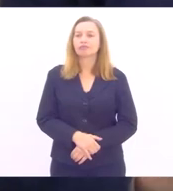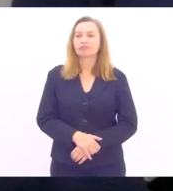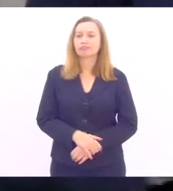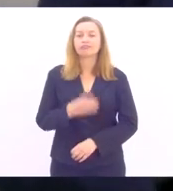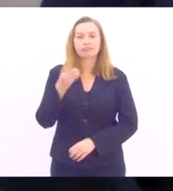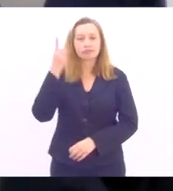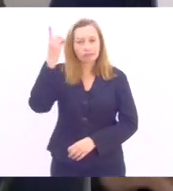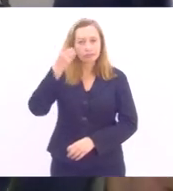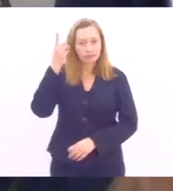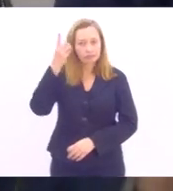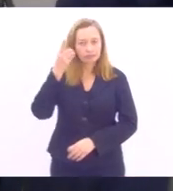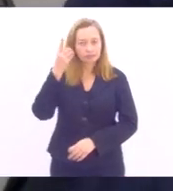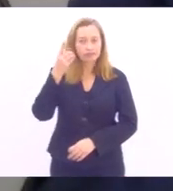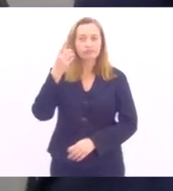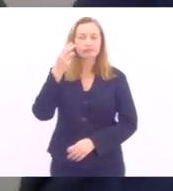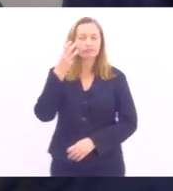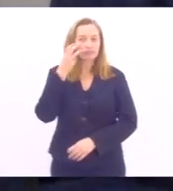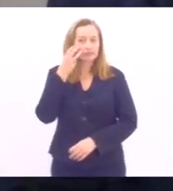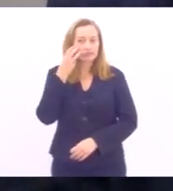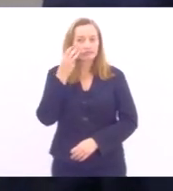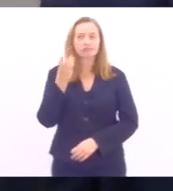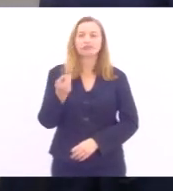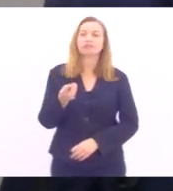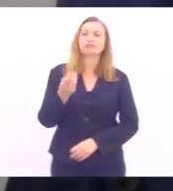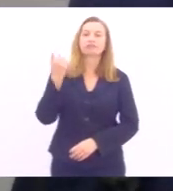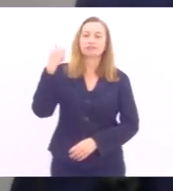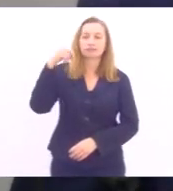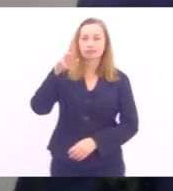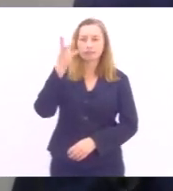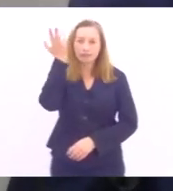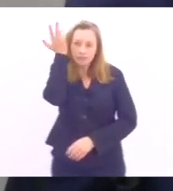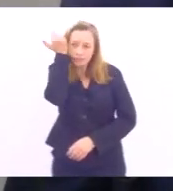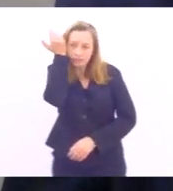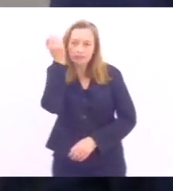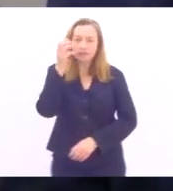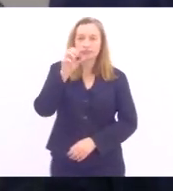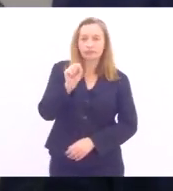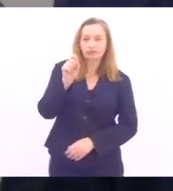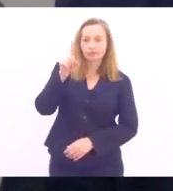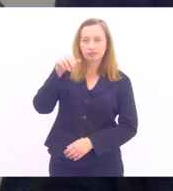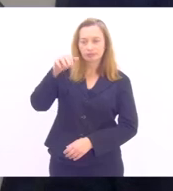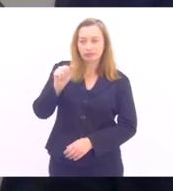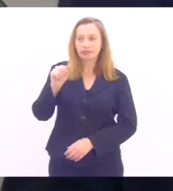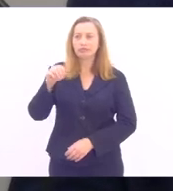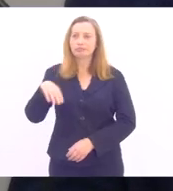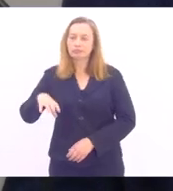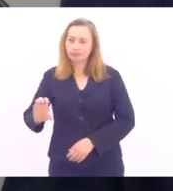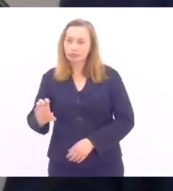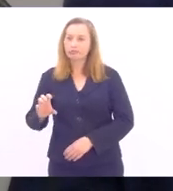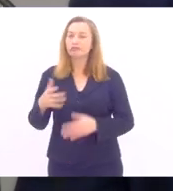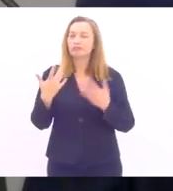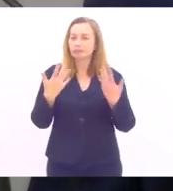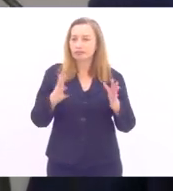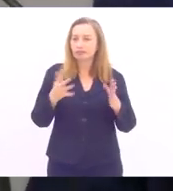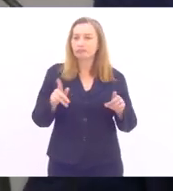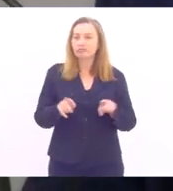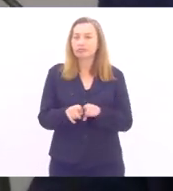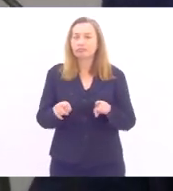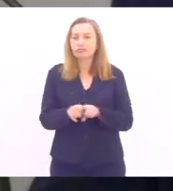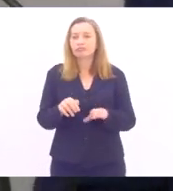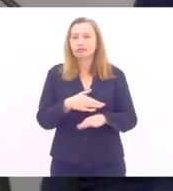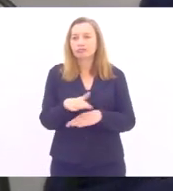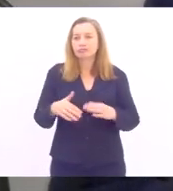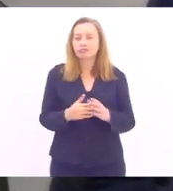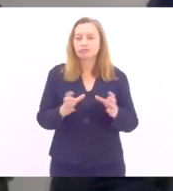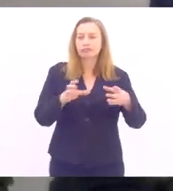Deputada Renan, deputado Valdec, Eliomar, Salema, Mink. Queria cumprimentar também todas as